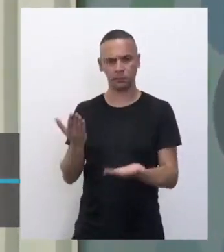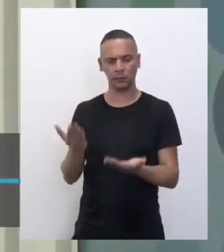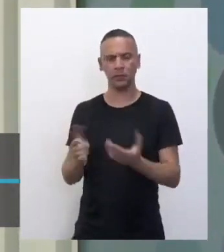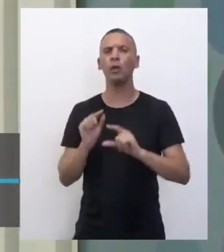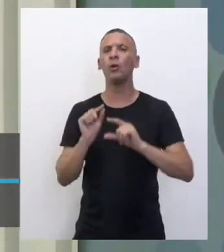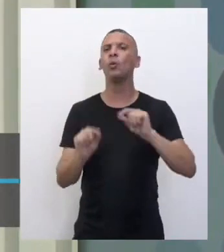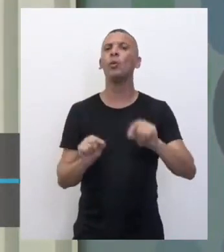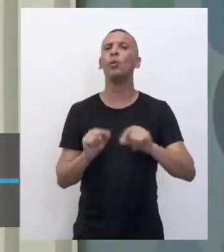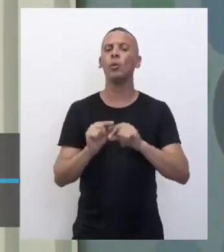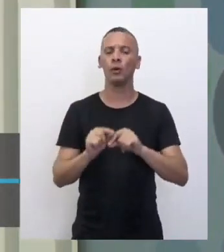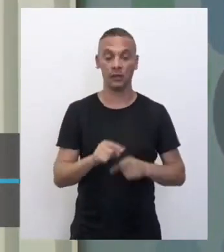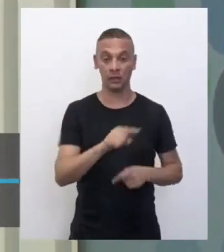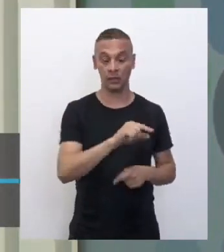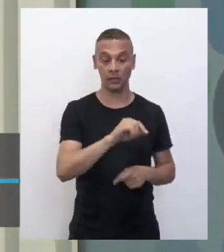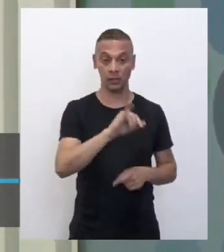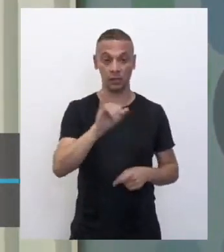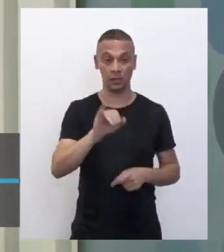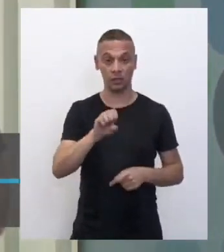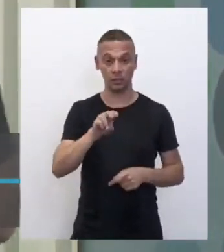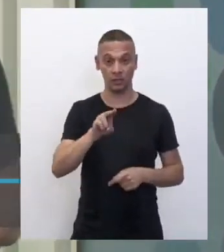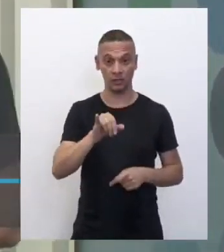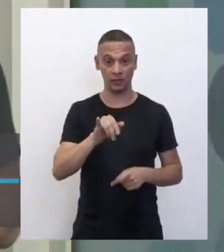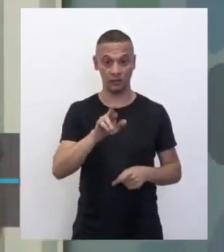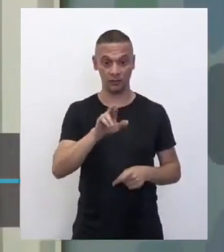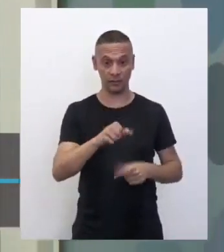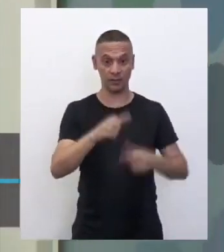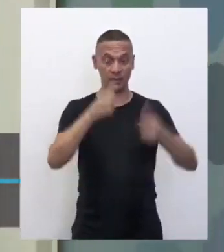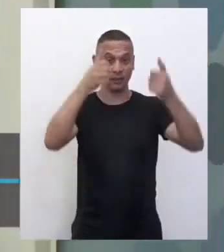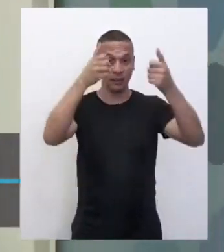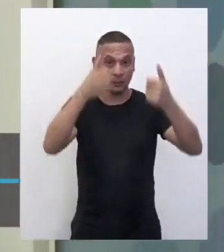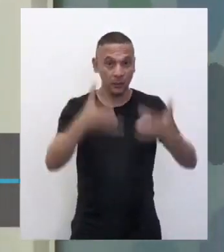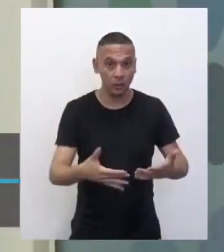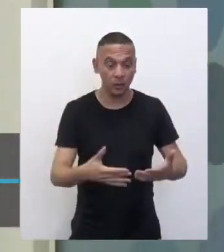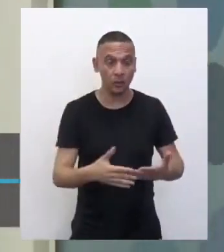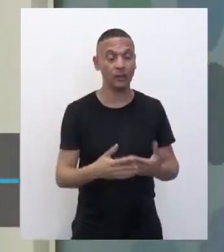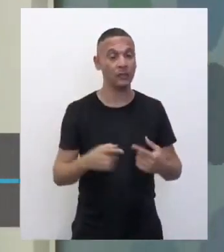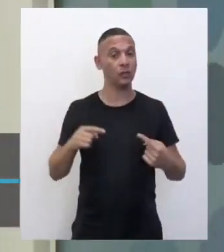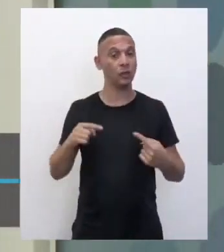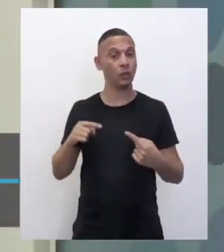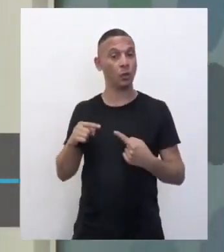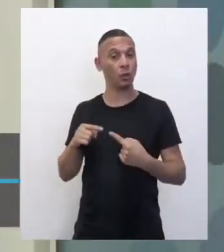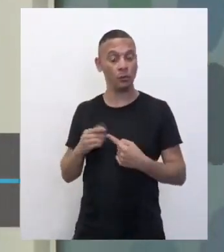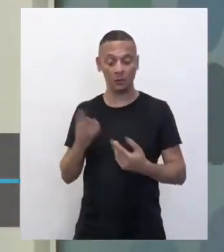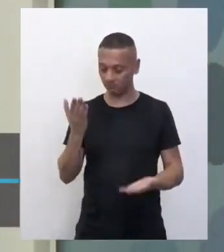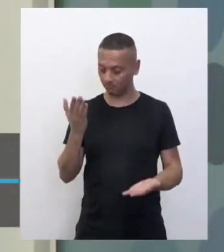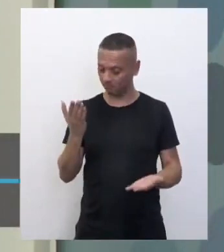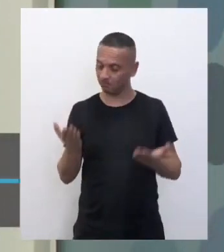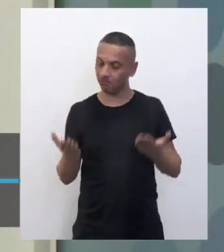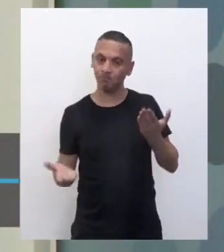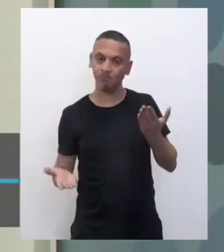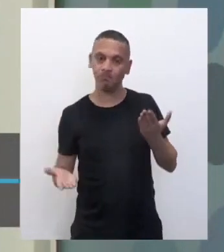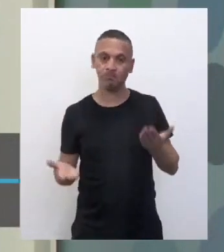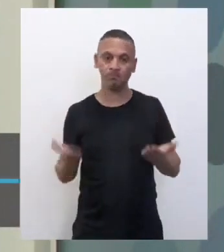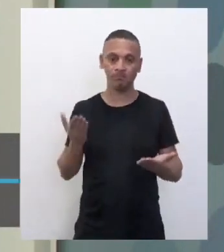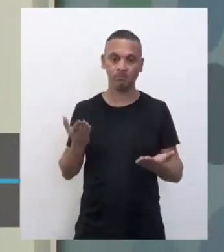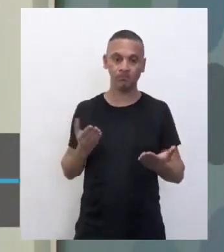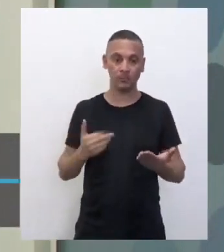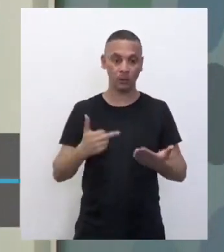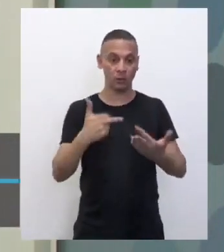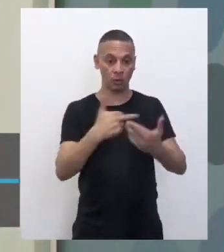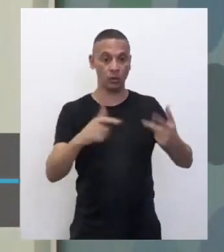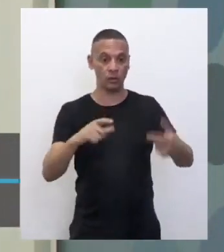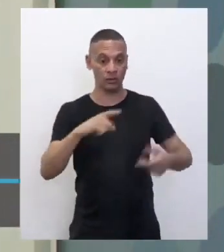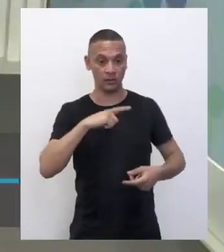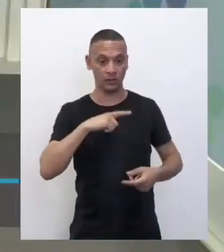dessa questão que a Jennifer trouxe de maneira muito brilhante, que é a relação, afinal de contas a balança está em relação a algo, e essa foi uma coisa que eu